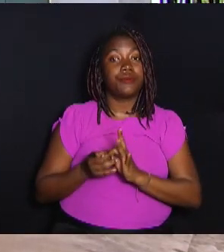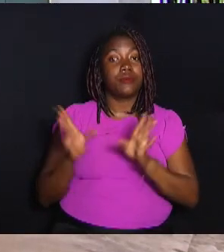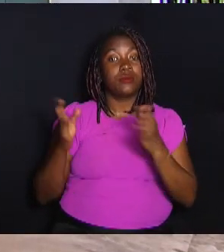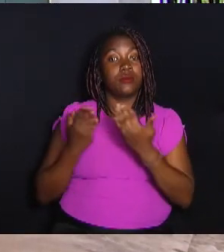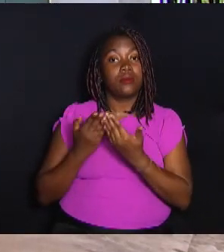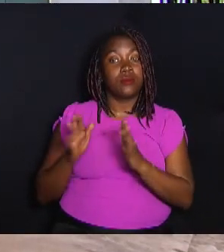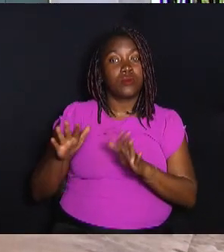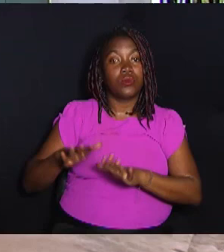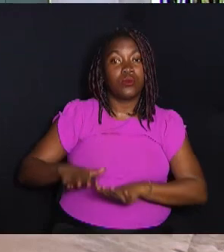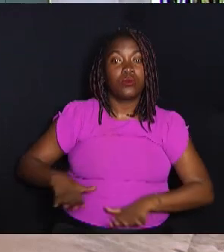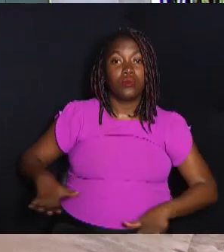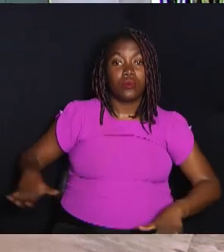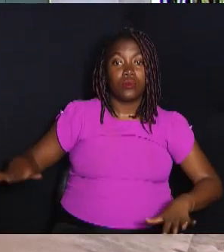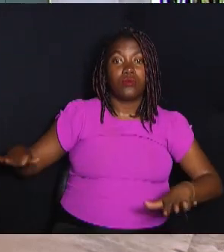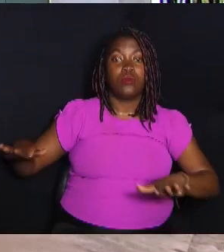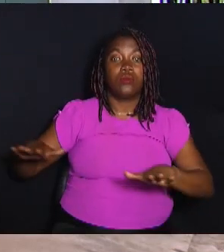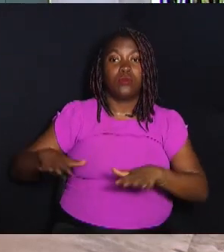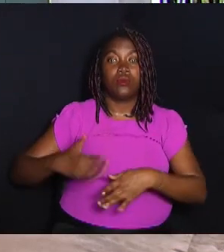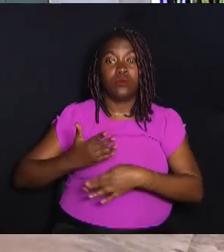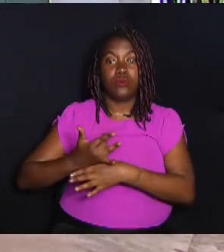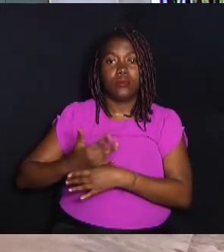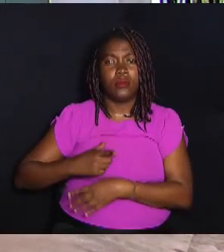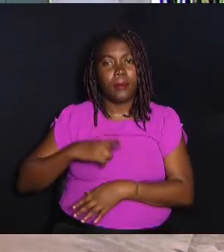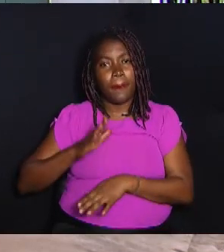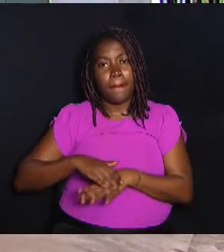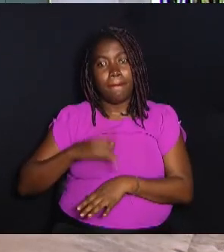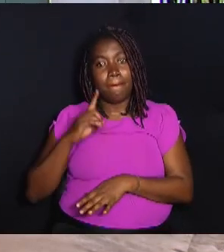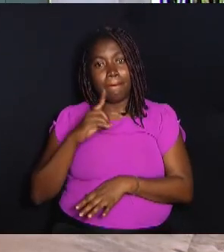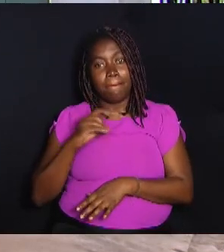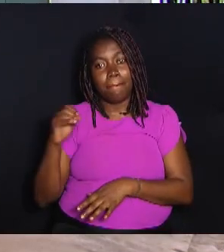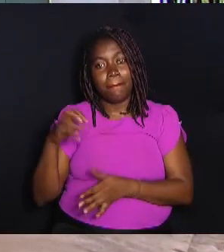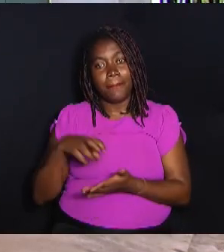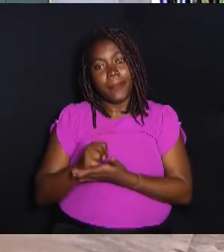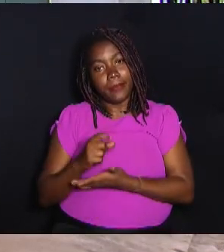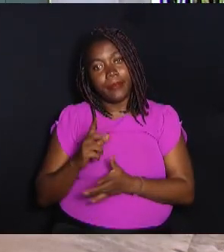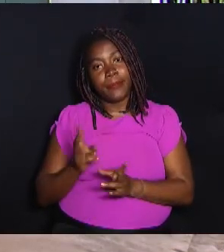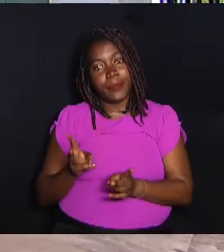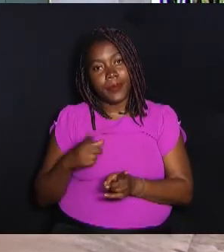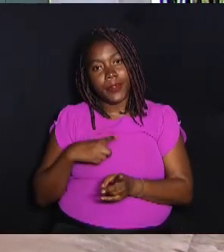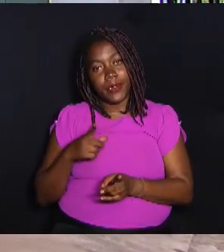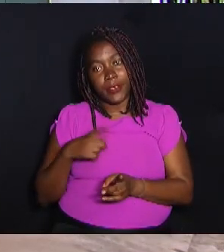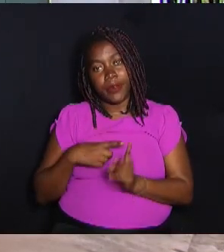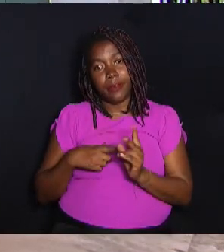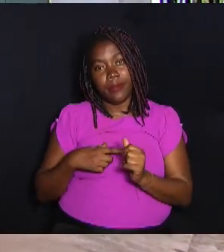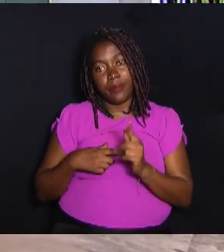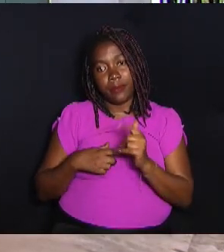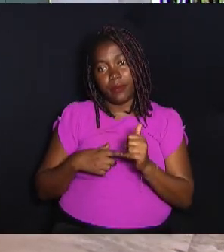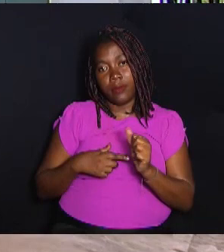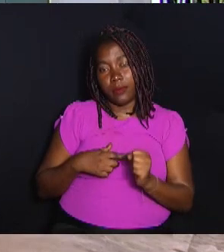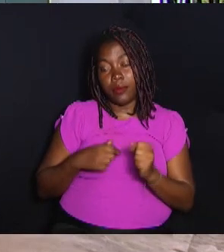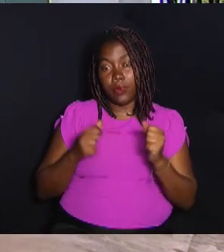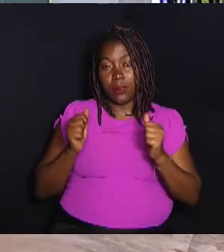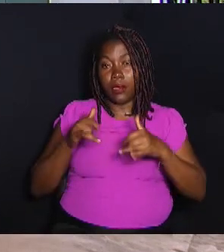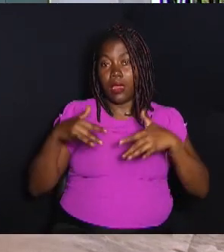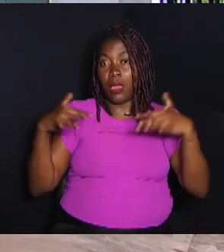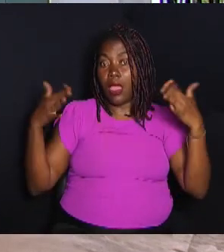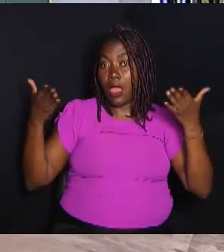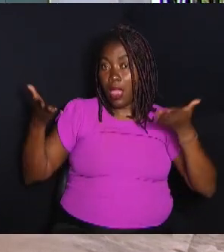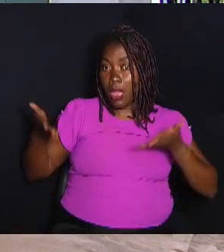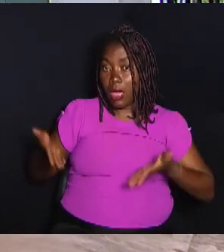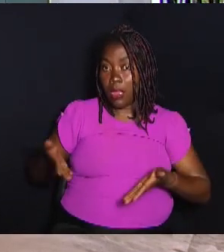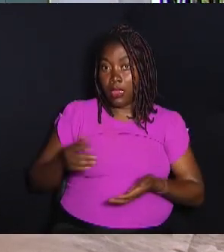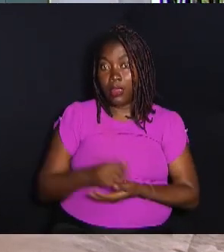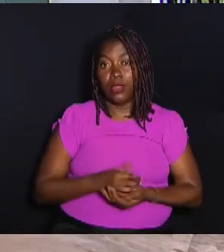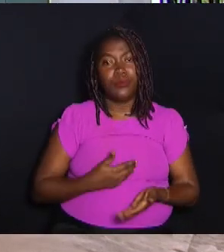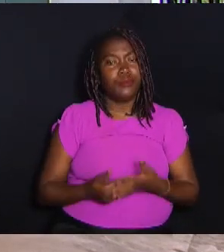casa, nós vamos oferecer para toda a região metropolitana. Nós temos nesse momento mais de 100 inscritos já, mas ainda temos vagas. Então vai ser no plenário